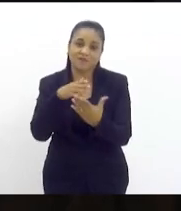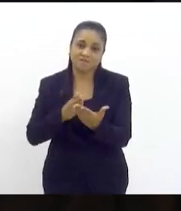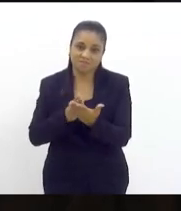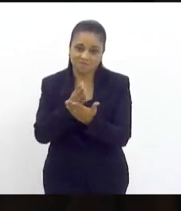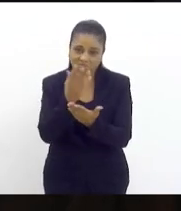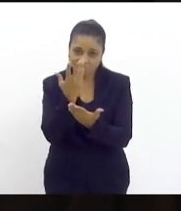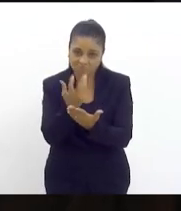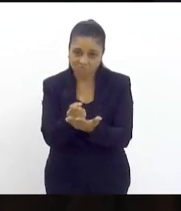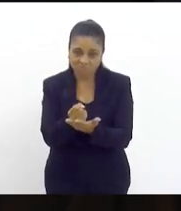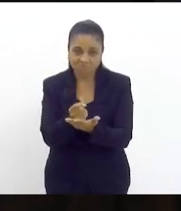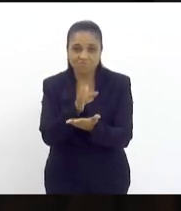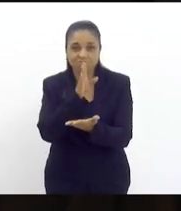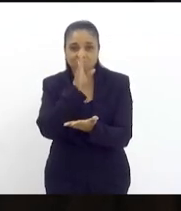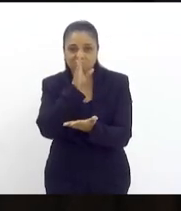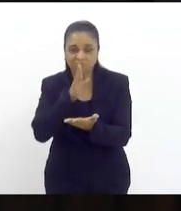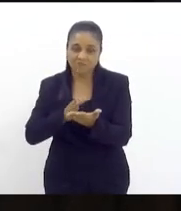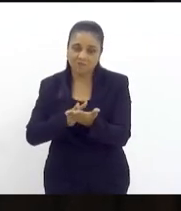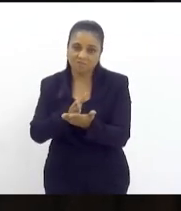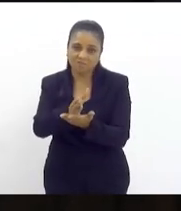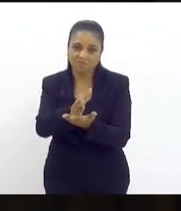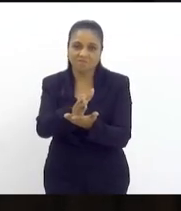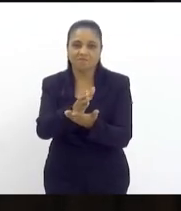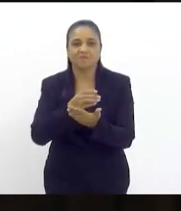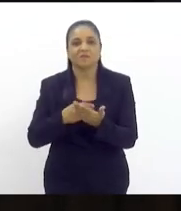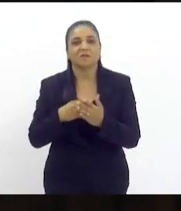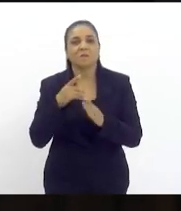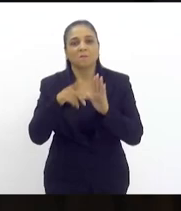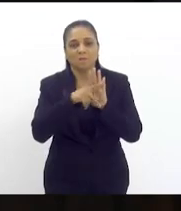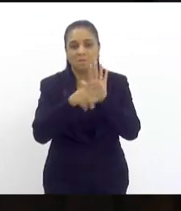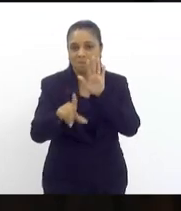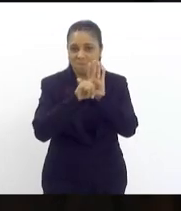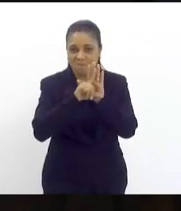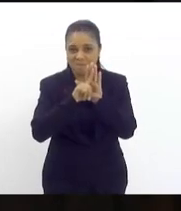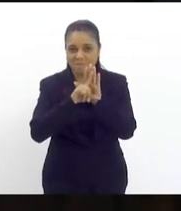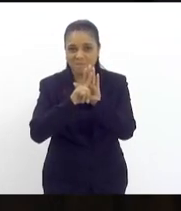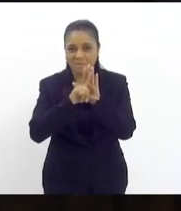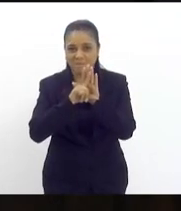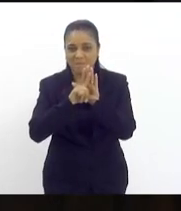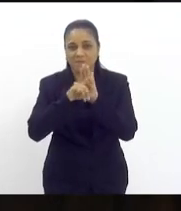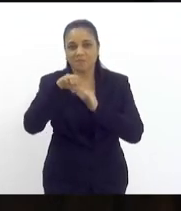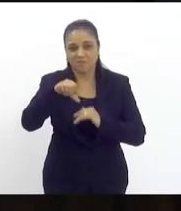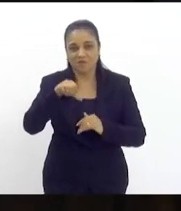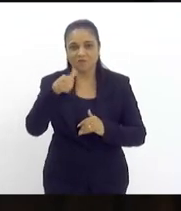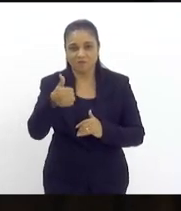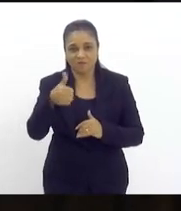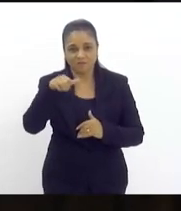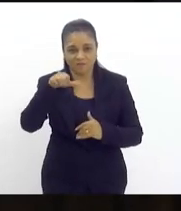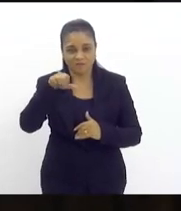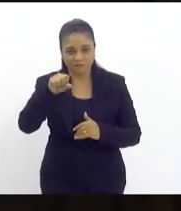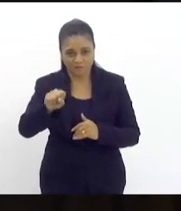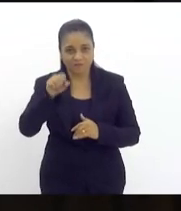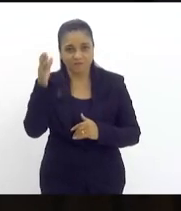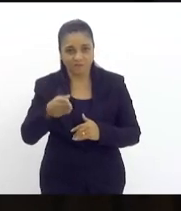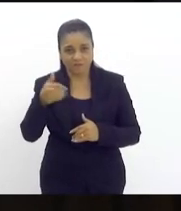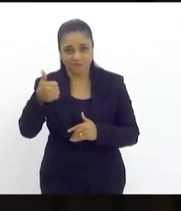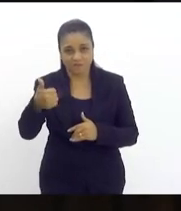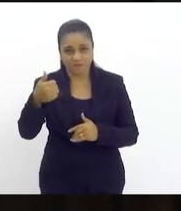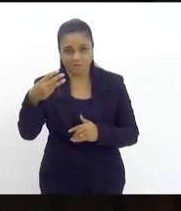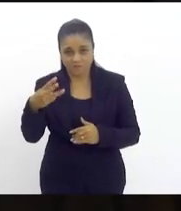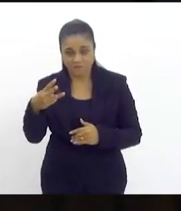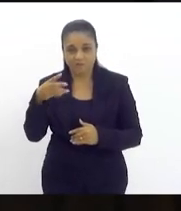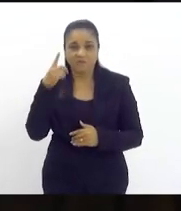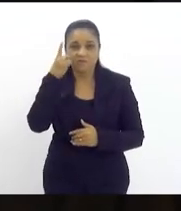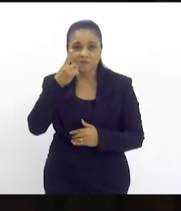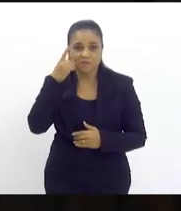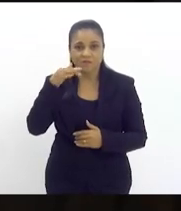aprovam permaneçam como estão, aprovado. Projeto de lei 918 de 2013,